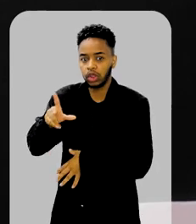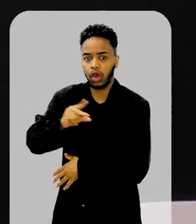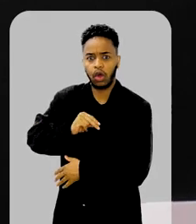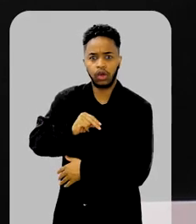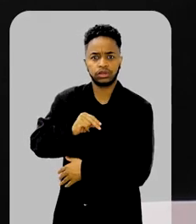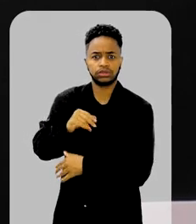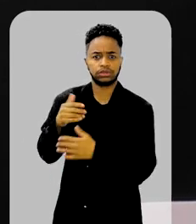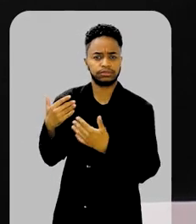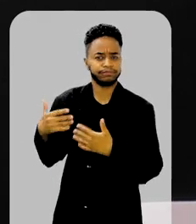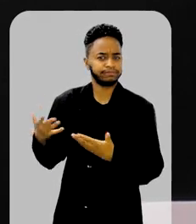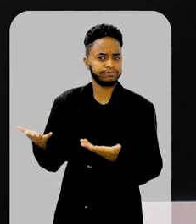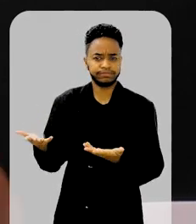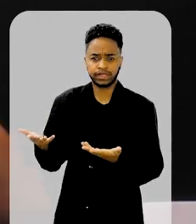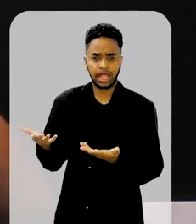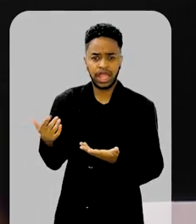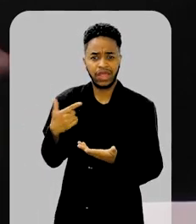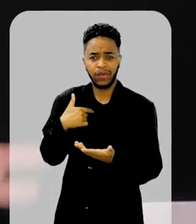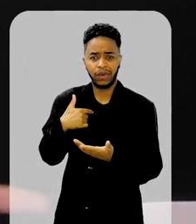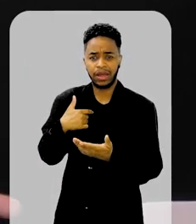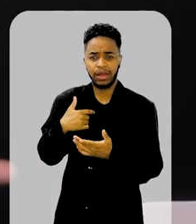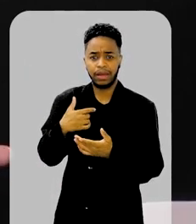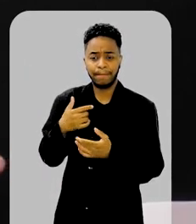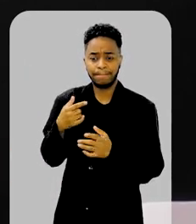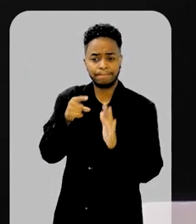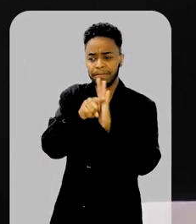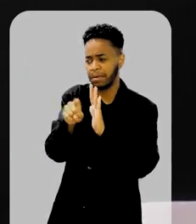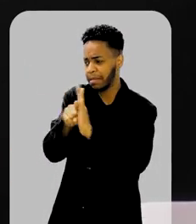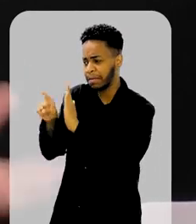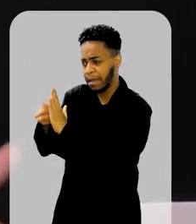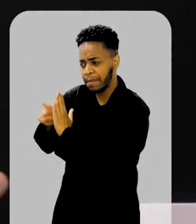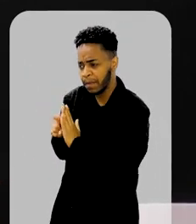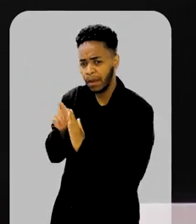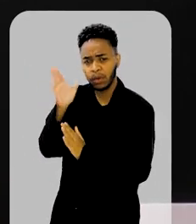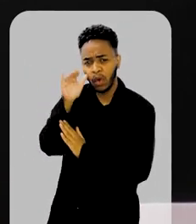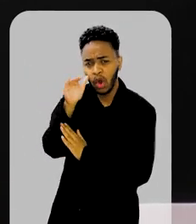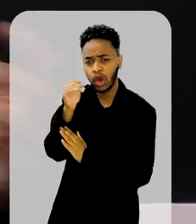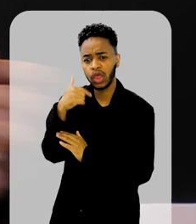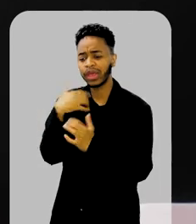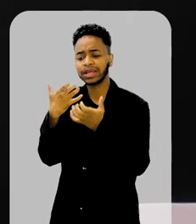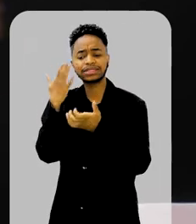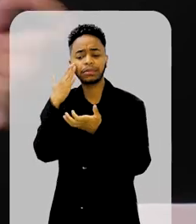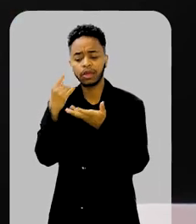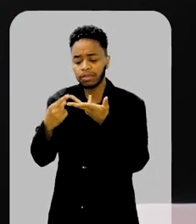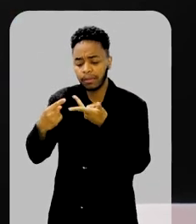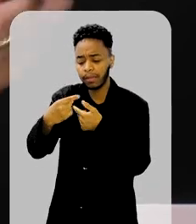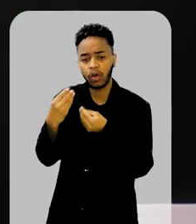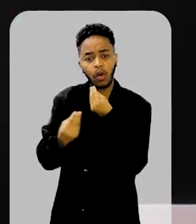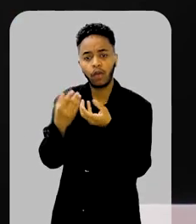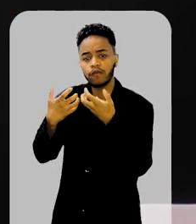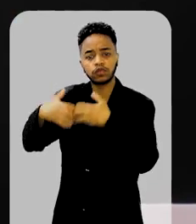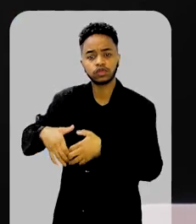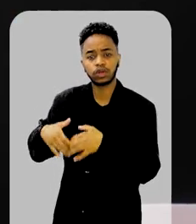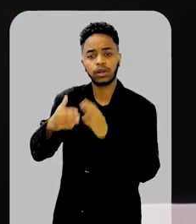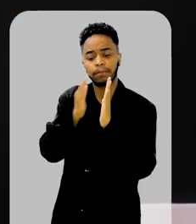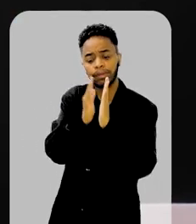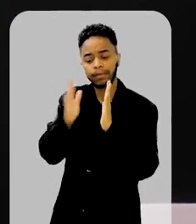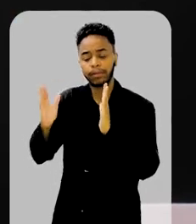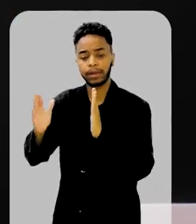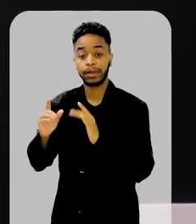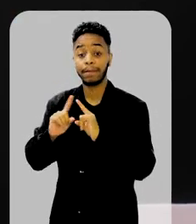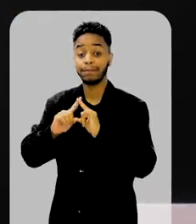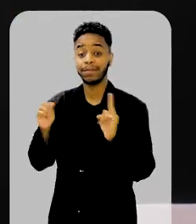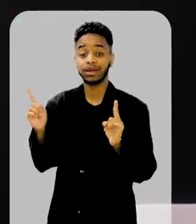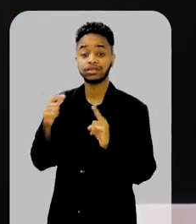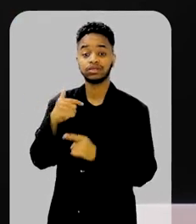nossa é isso e cara eu perturbava todo mundo era curiosíssimo perguntava para todos como é que aconteciam etapas e processos Mas